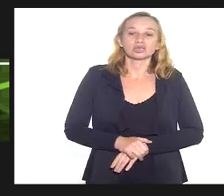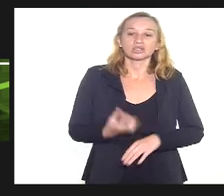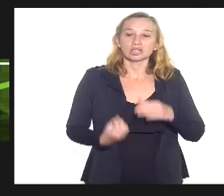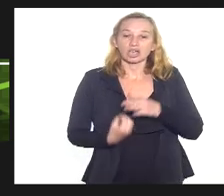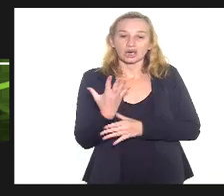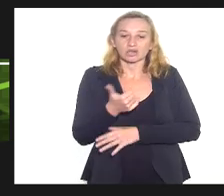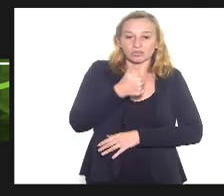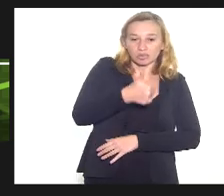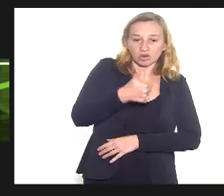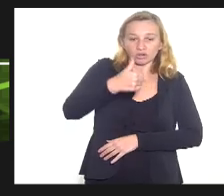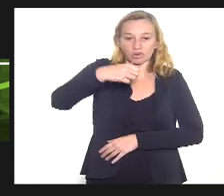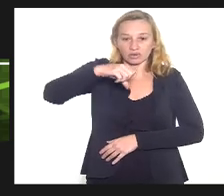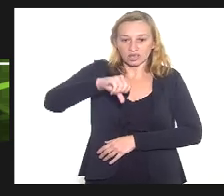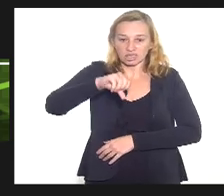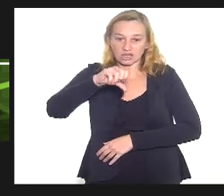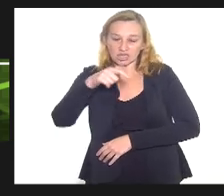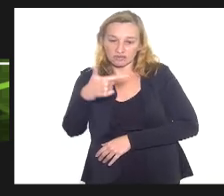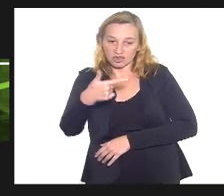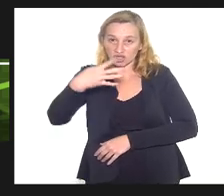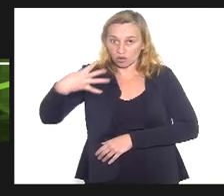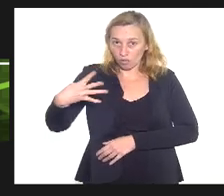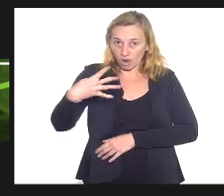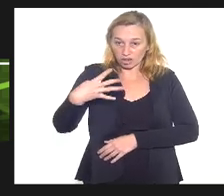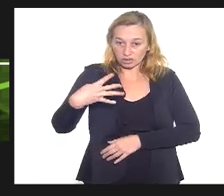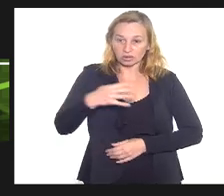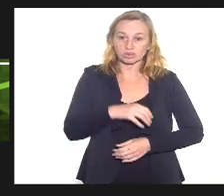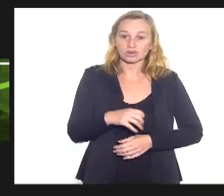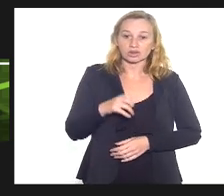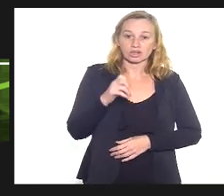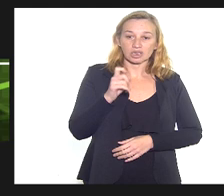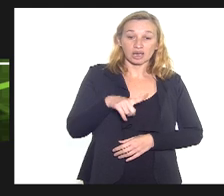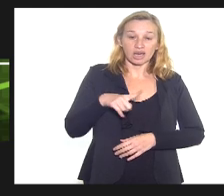em 1924, ou seja, é